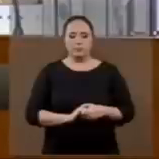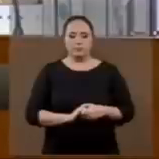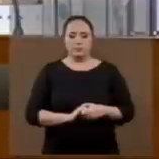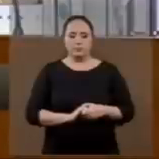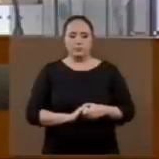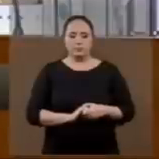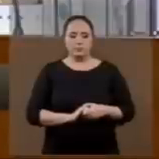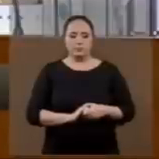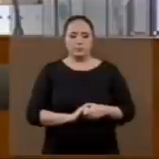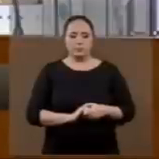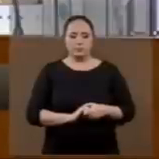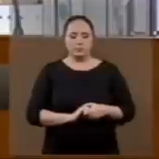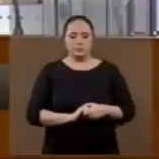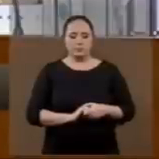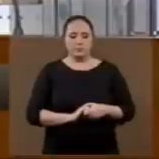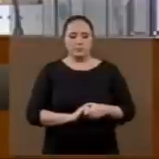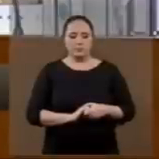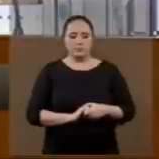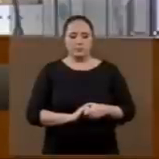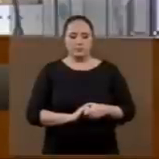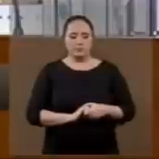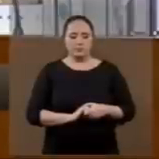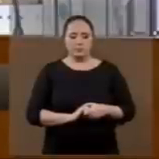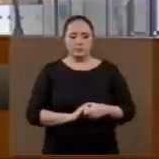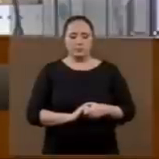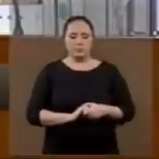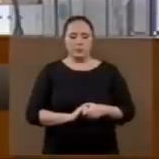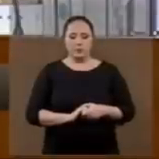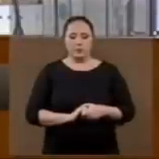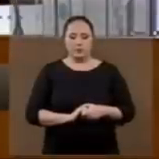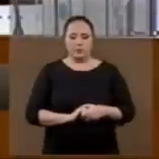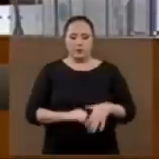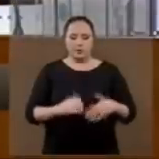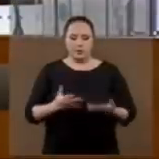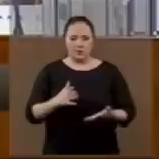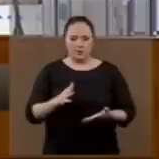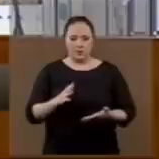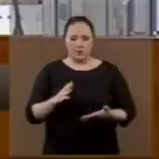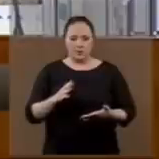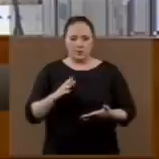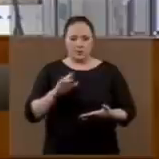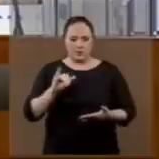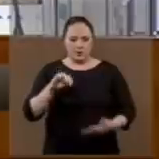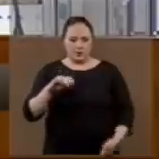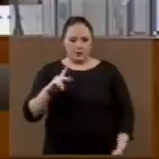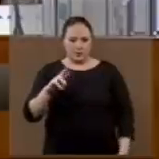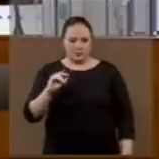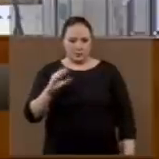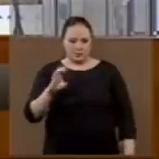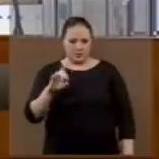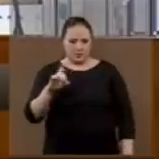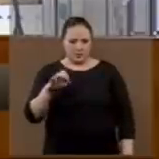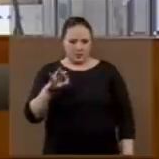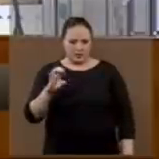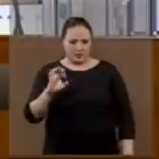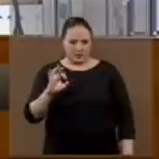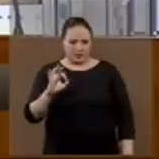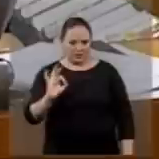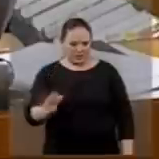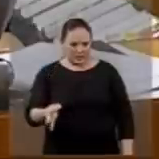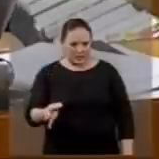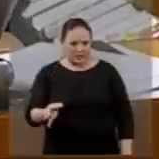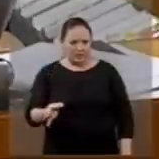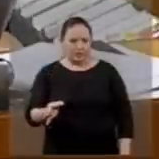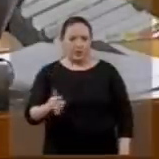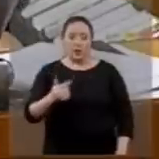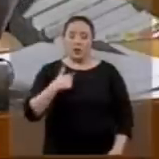Pela improcedência, então. Como inicialmente Vossa Excelência votaria, não fosse a questão do efeito suspensivo. Sabe? Exatamente. Eu votei, então,